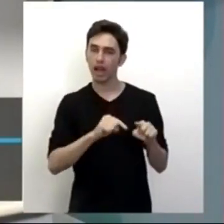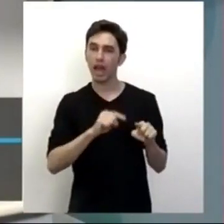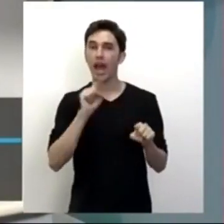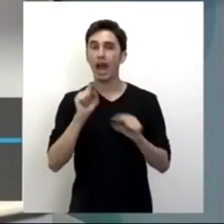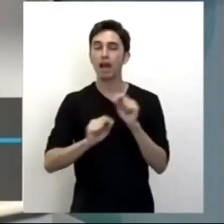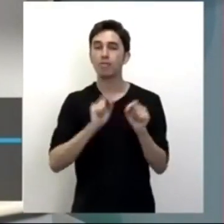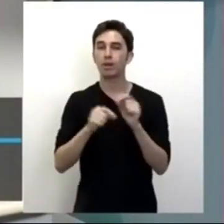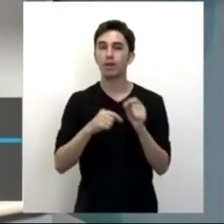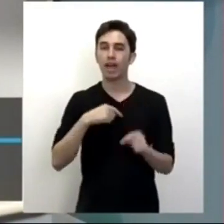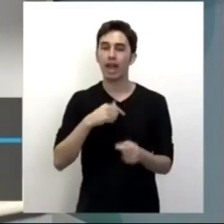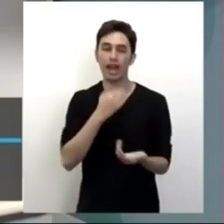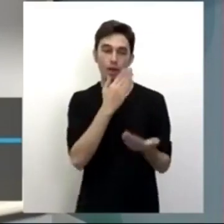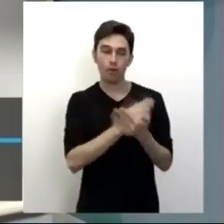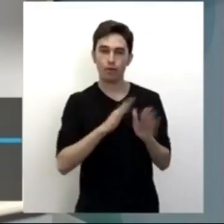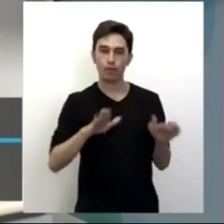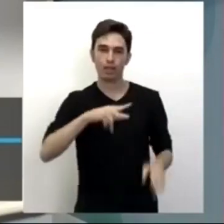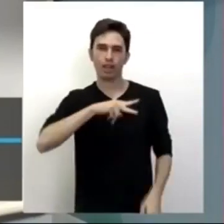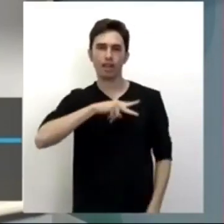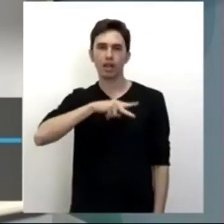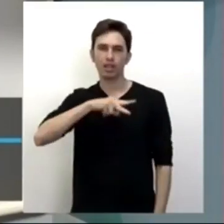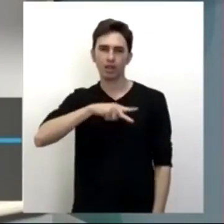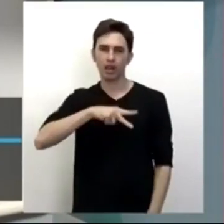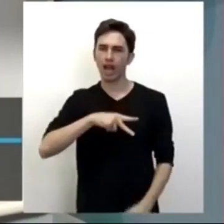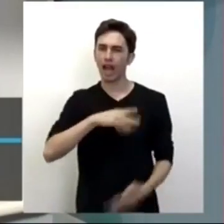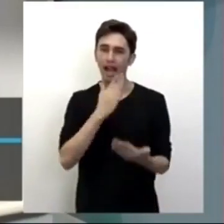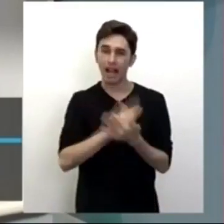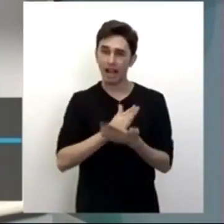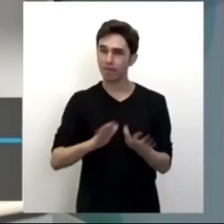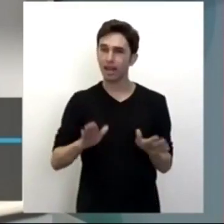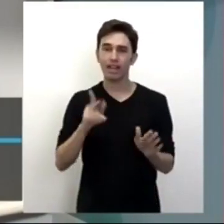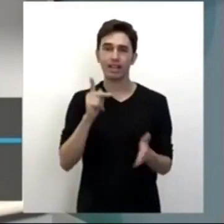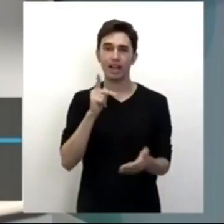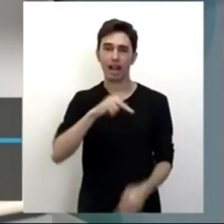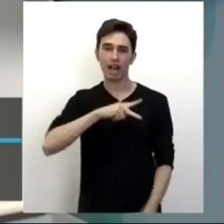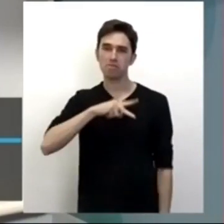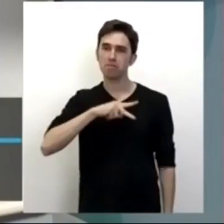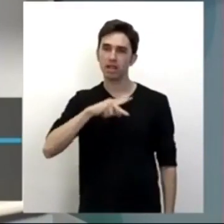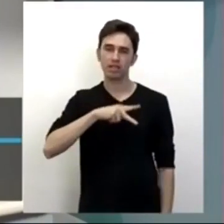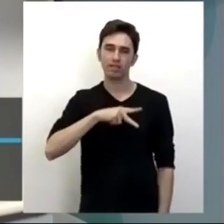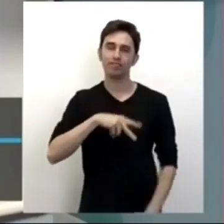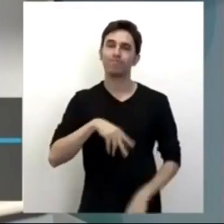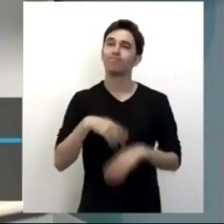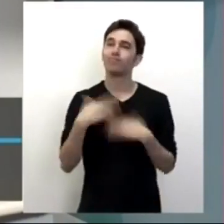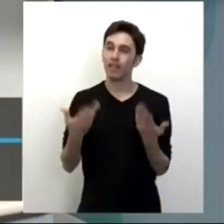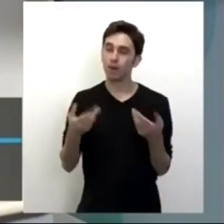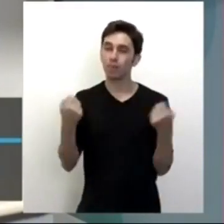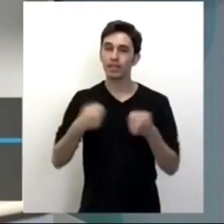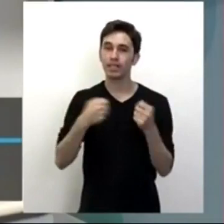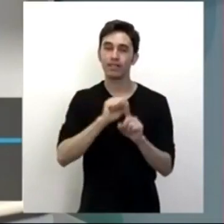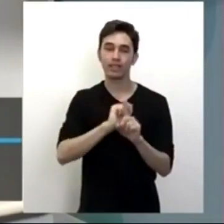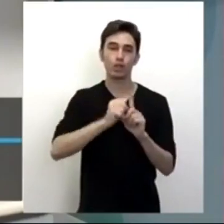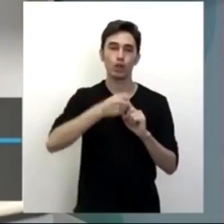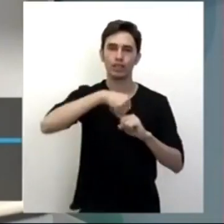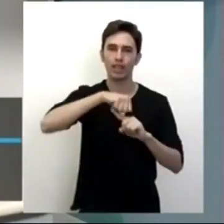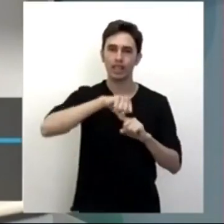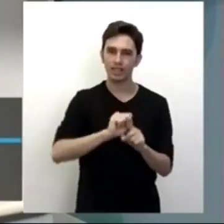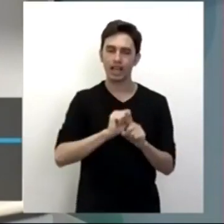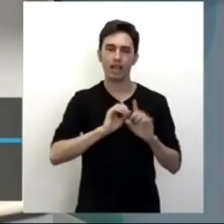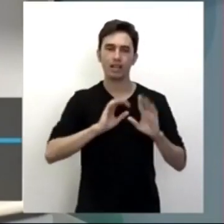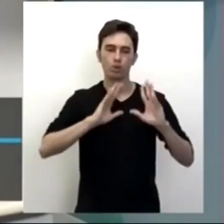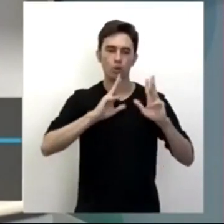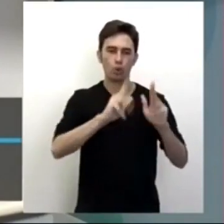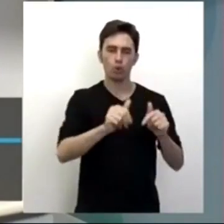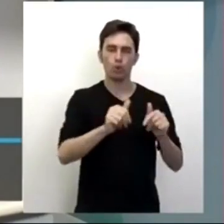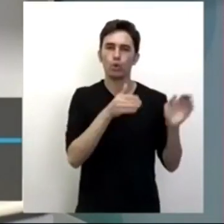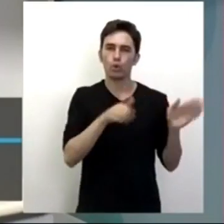da propriedade privada, né, a abolição da propriedade privada, a socialização dos meios de produção,